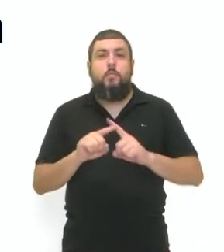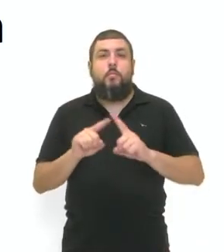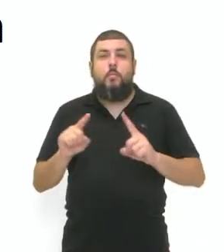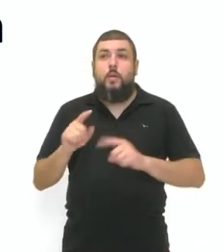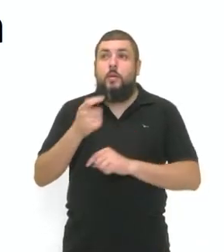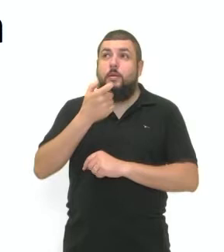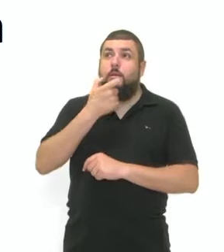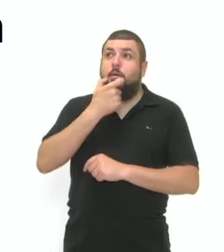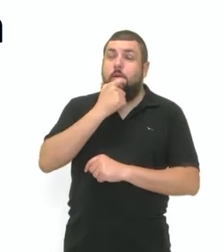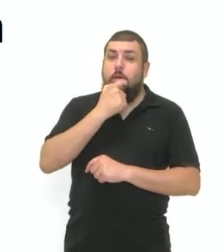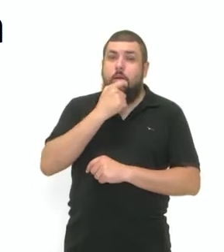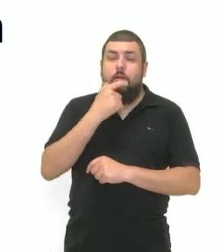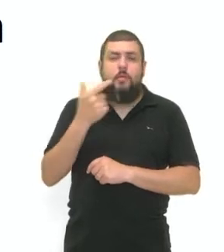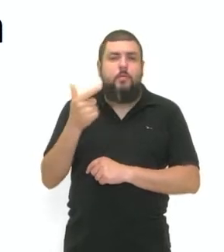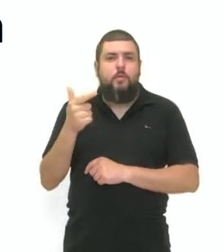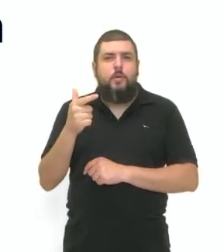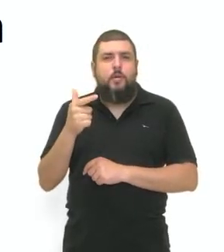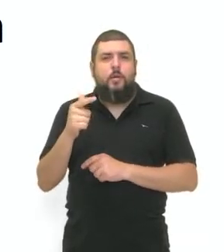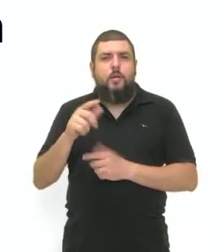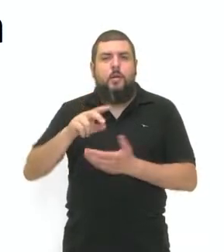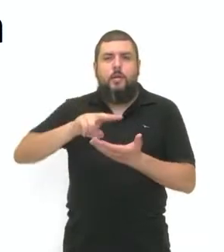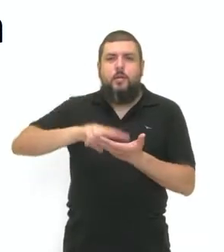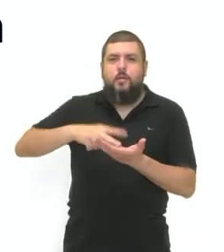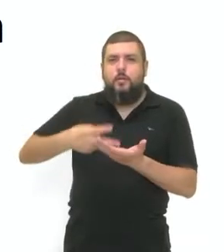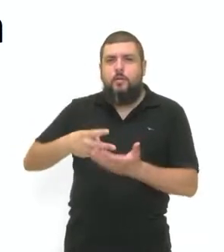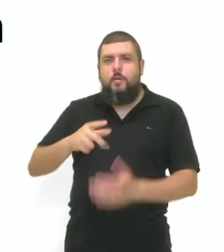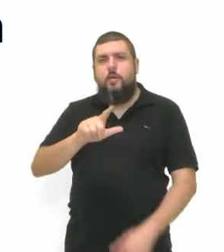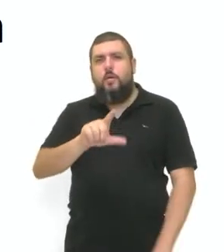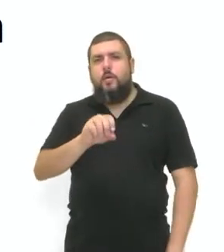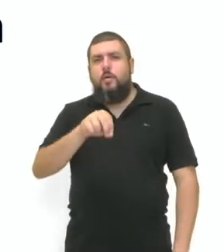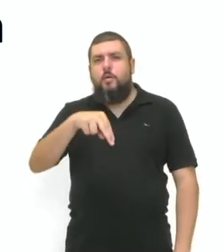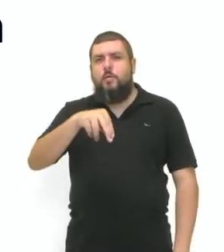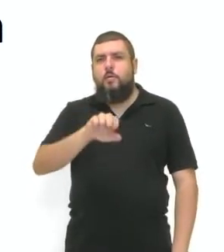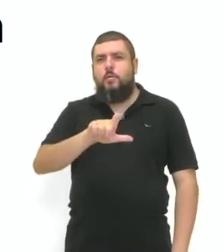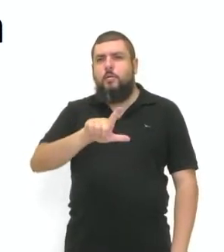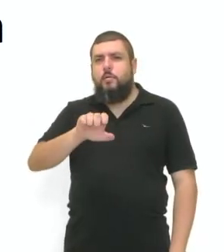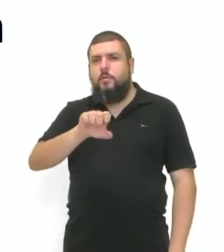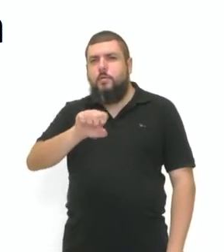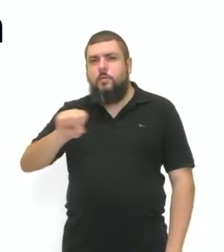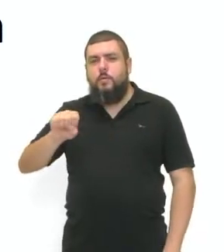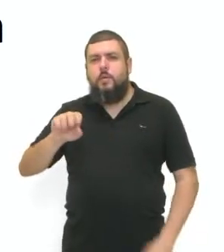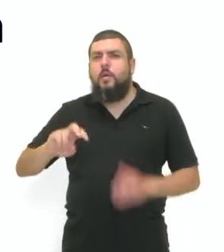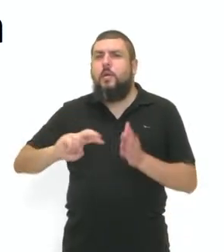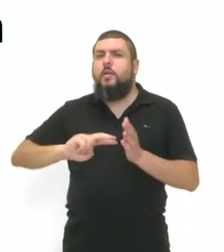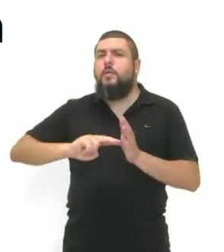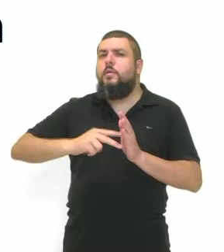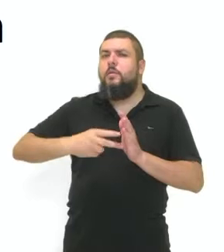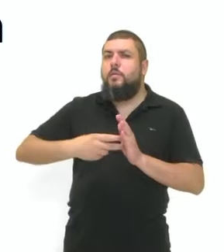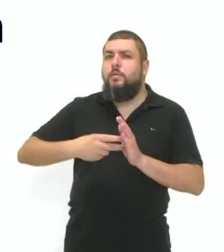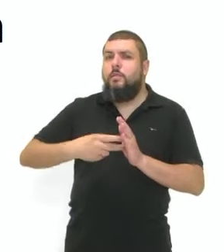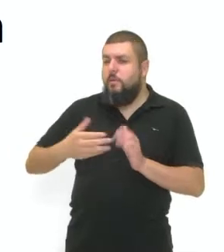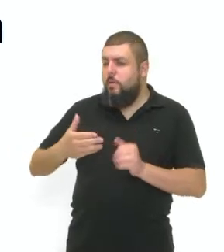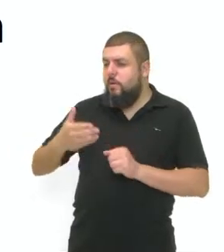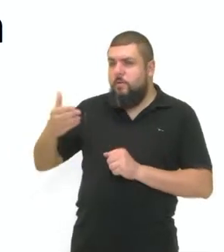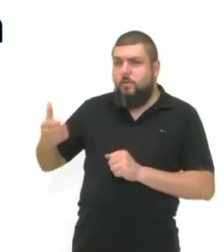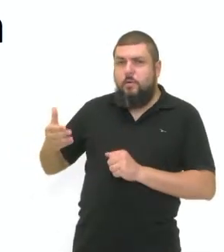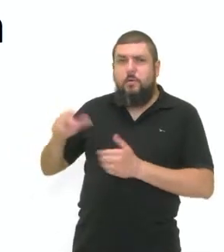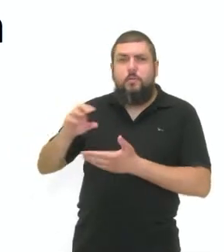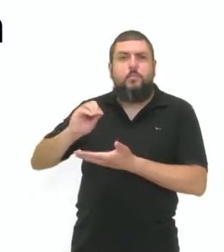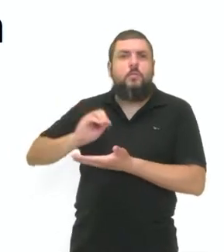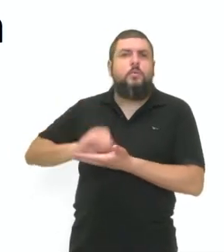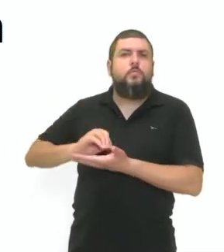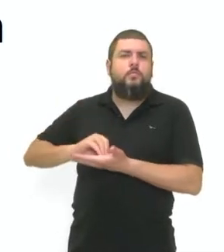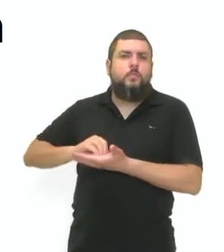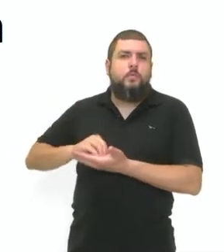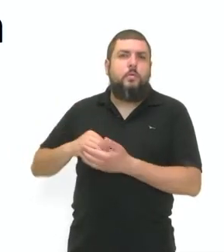por loneliness, aplicável quando a falta de alguém ao lado seja um peso no corpo e na alma, e também